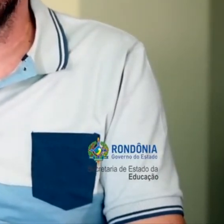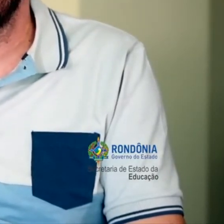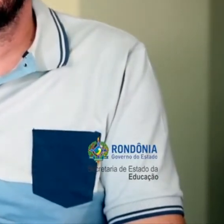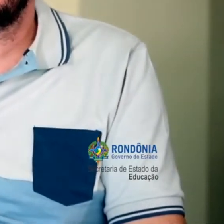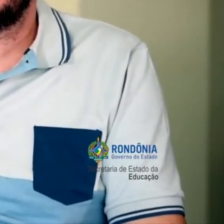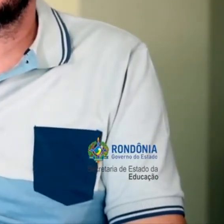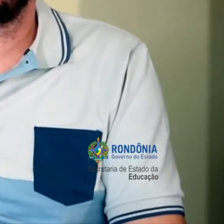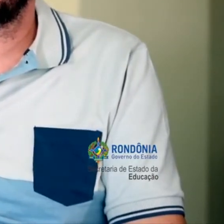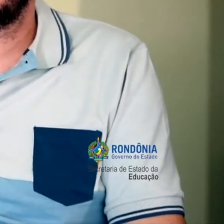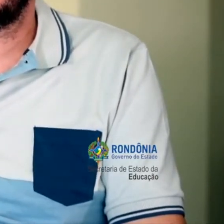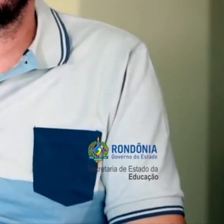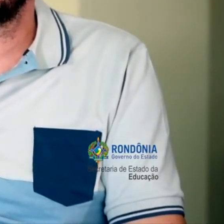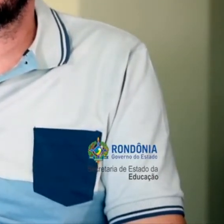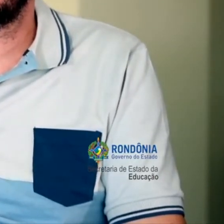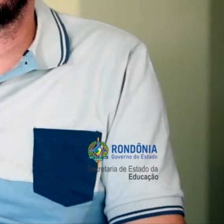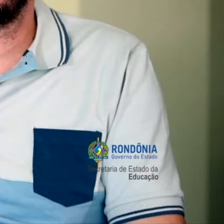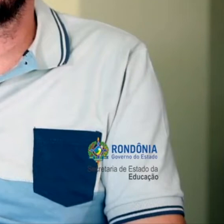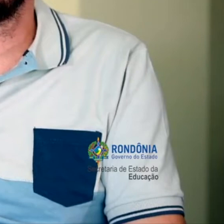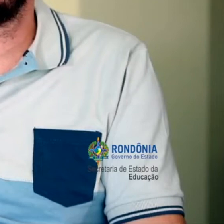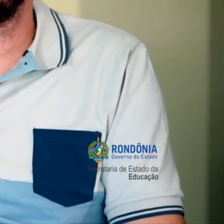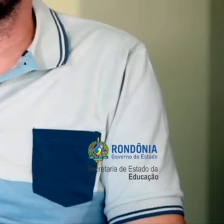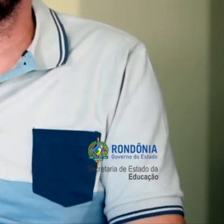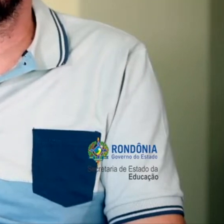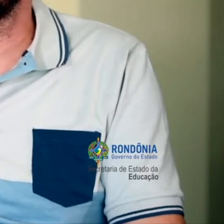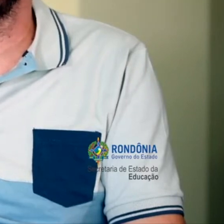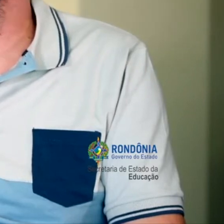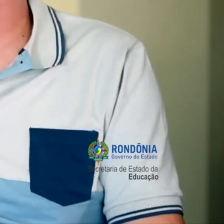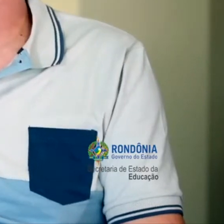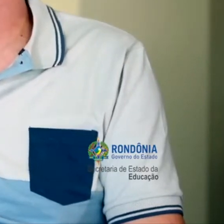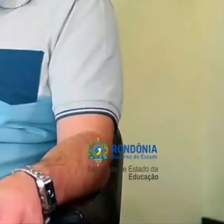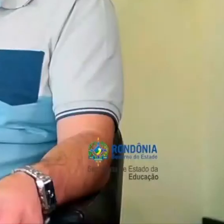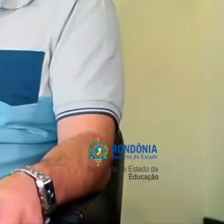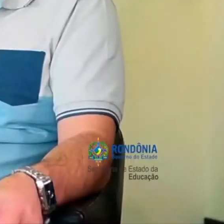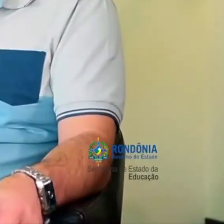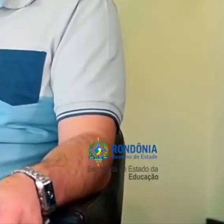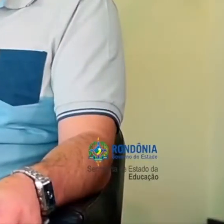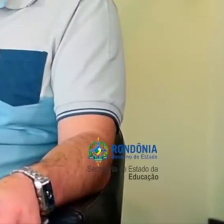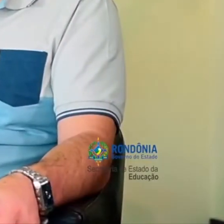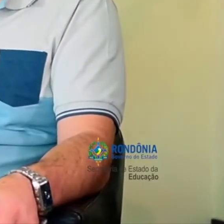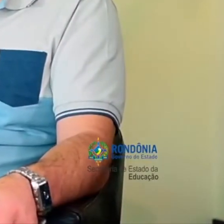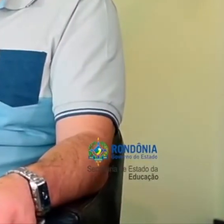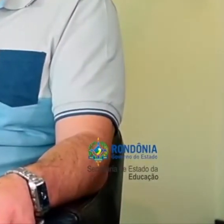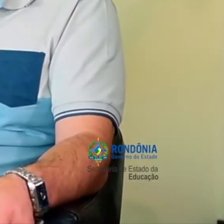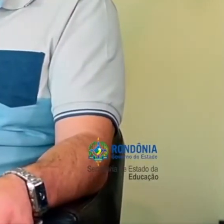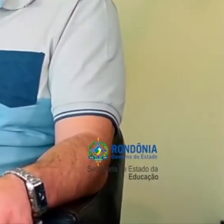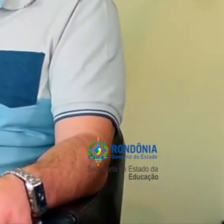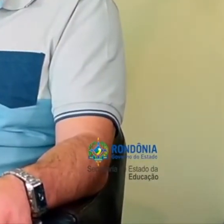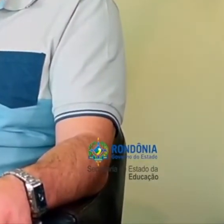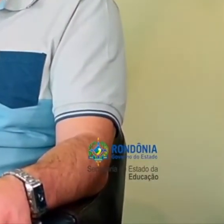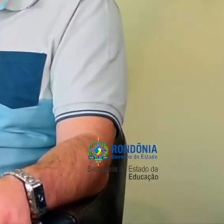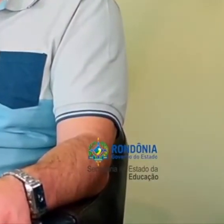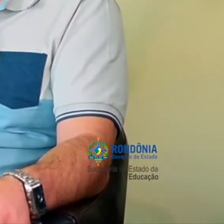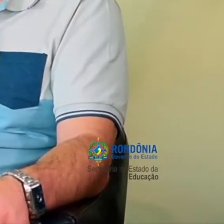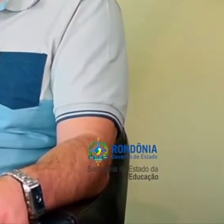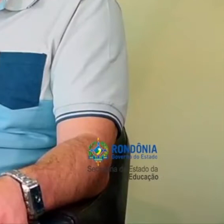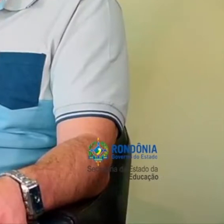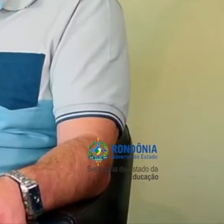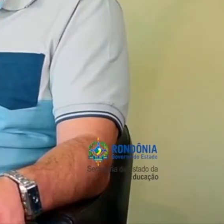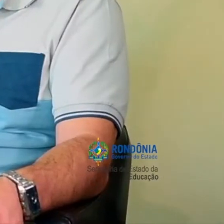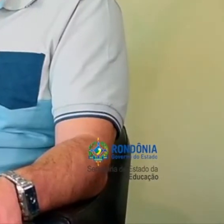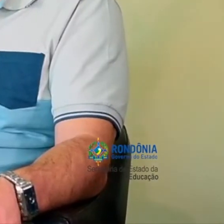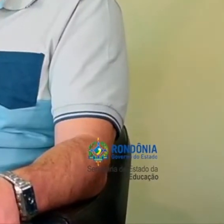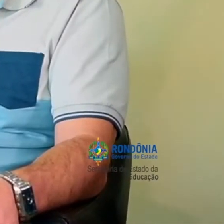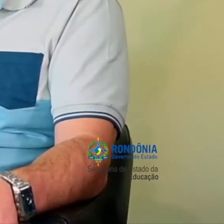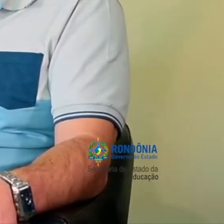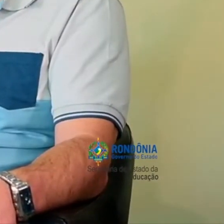justamente esta, eles prepararam os saberes do período moderno. Porque aos poucos, a relação entre fé e